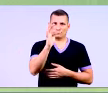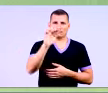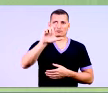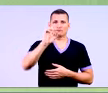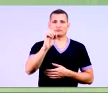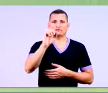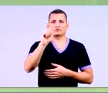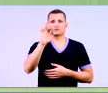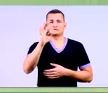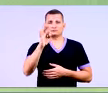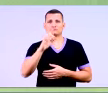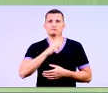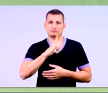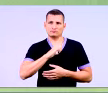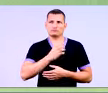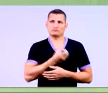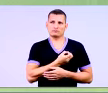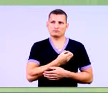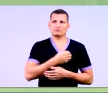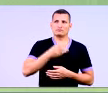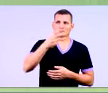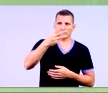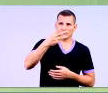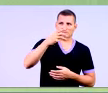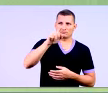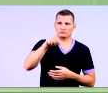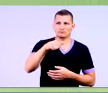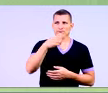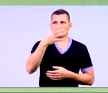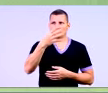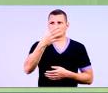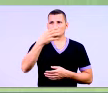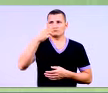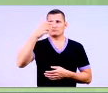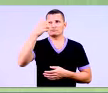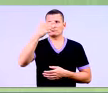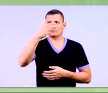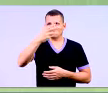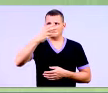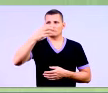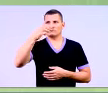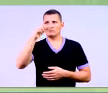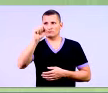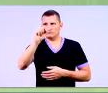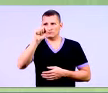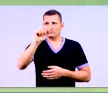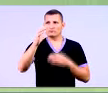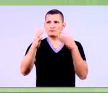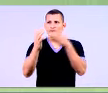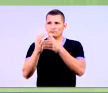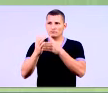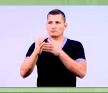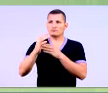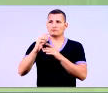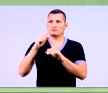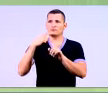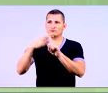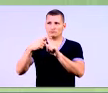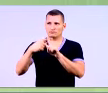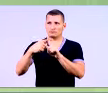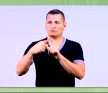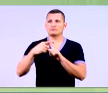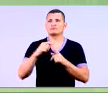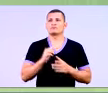com números 3,4 levada 38 até - negativo até o número positivo dele